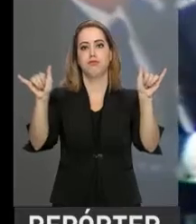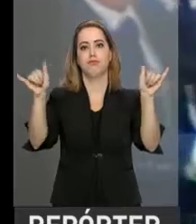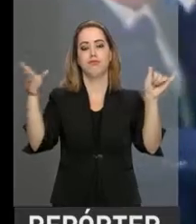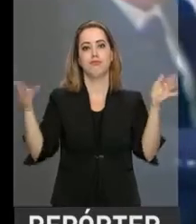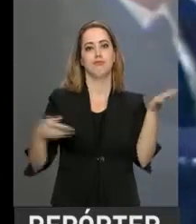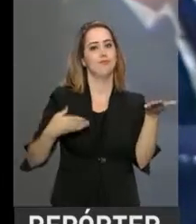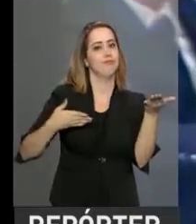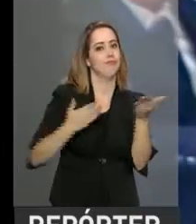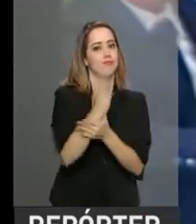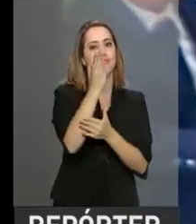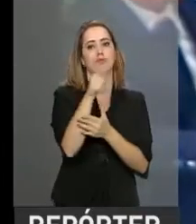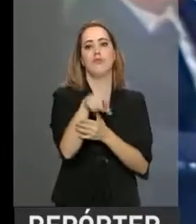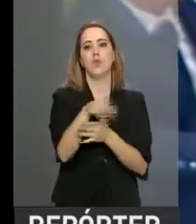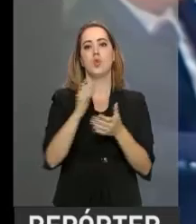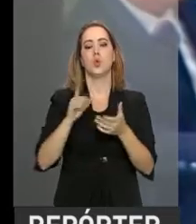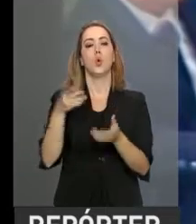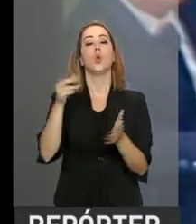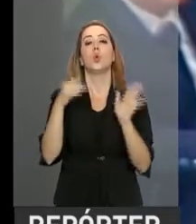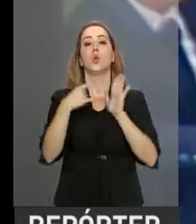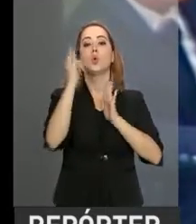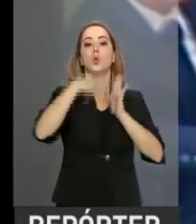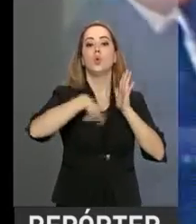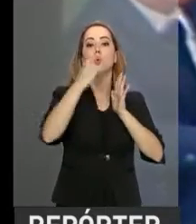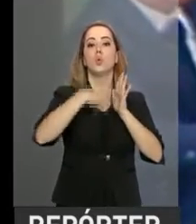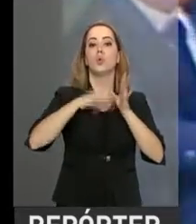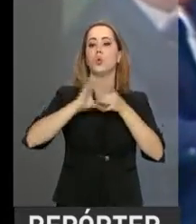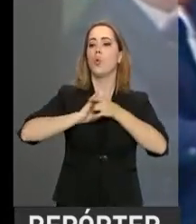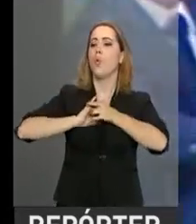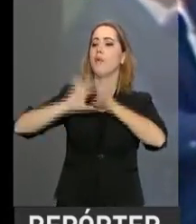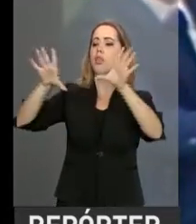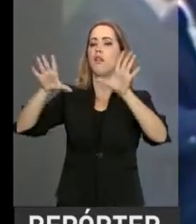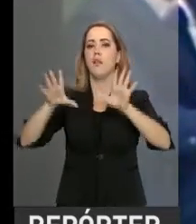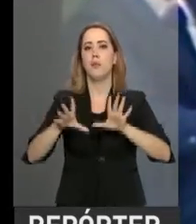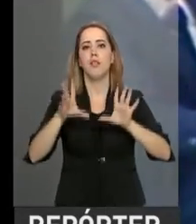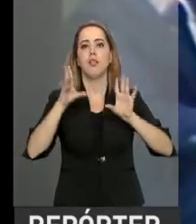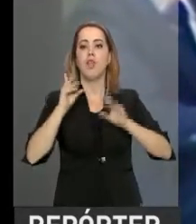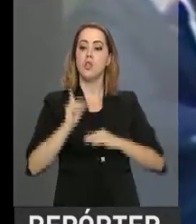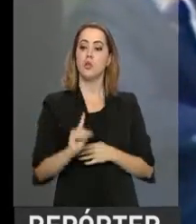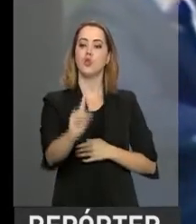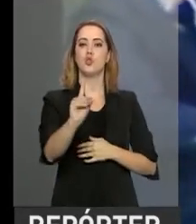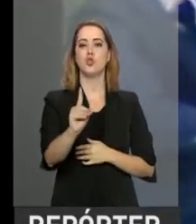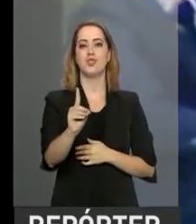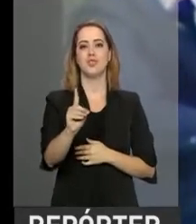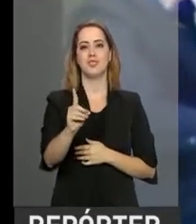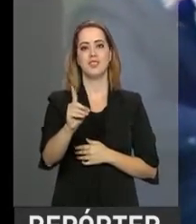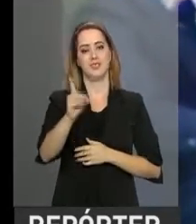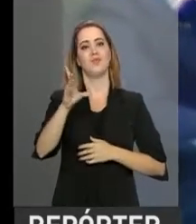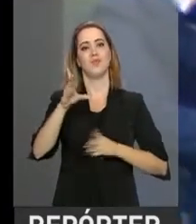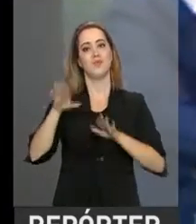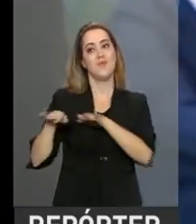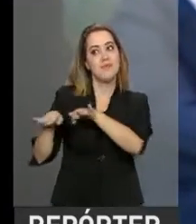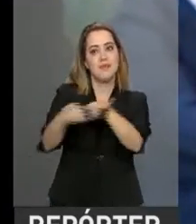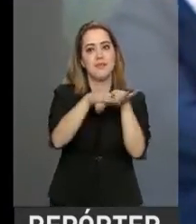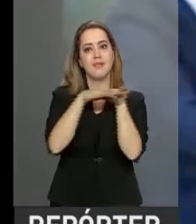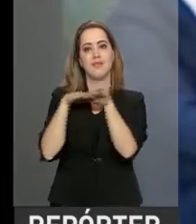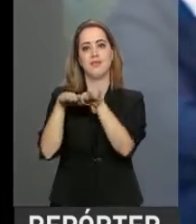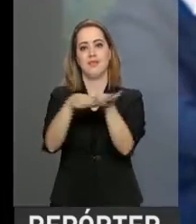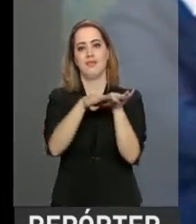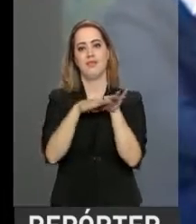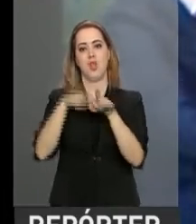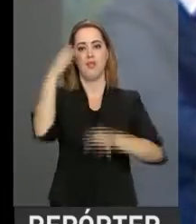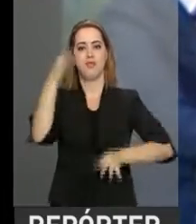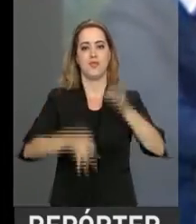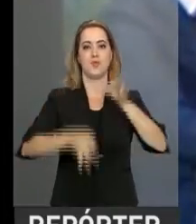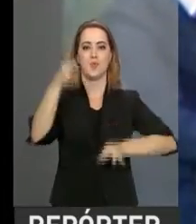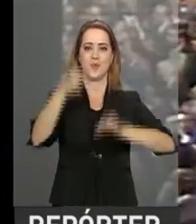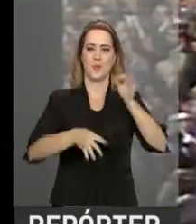o documento da liberdade, da dignidade, da democracia, da